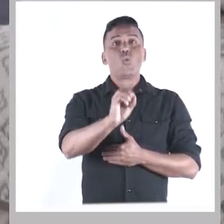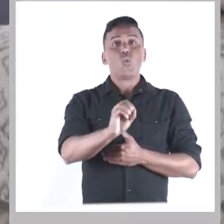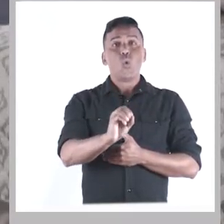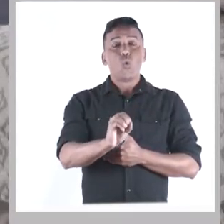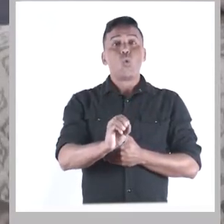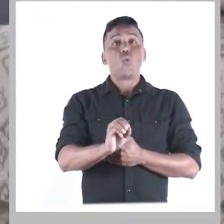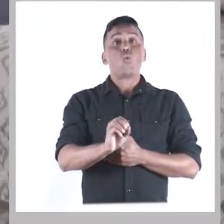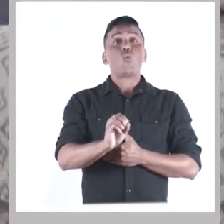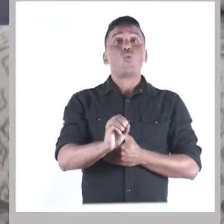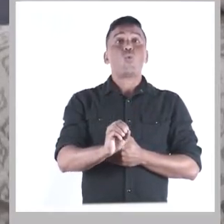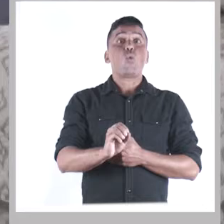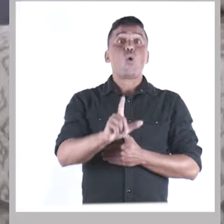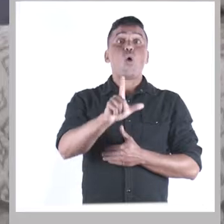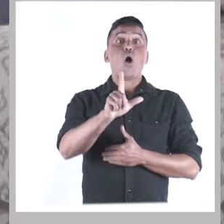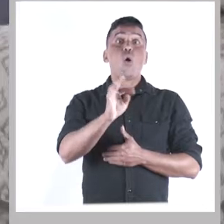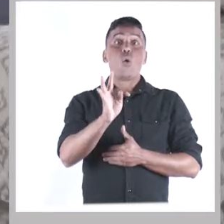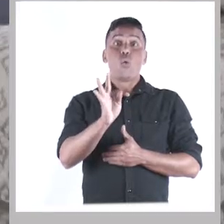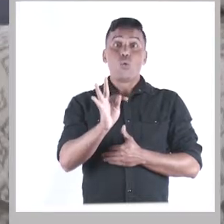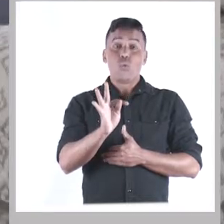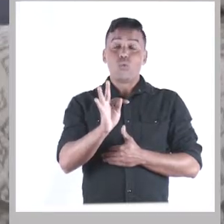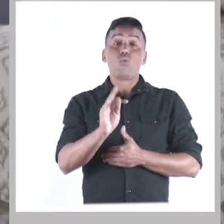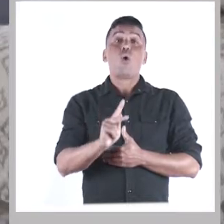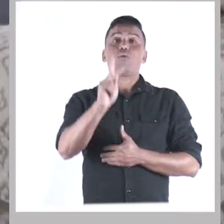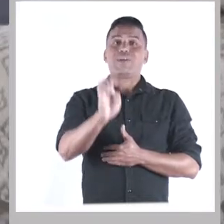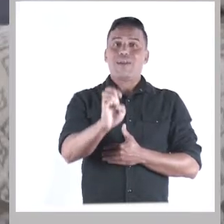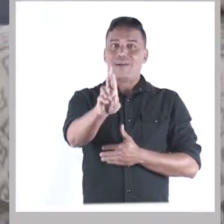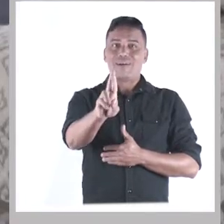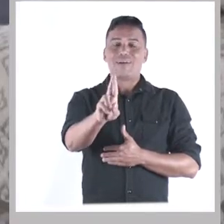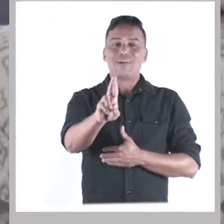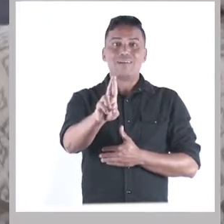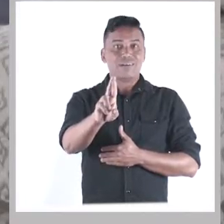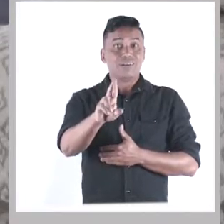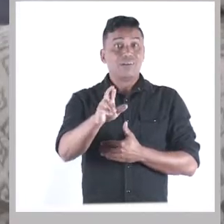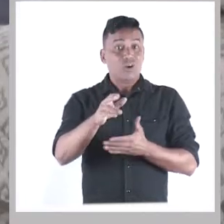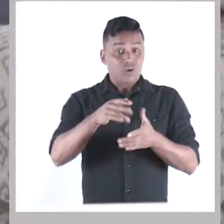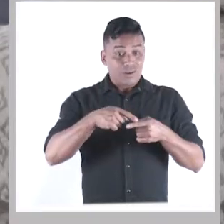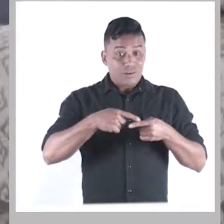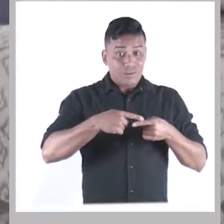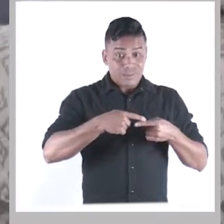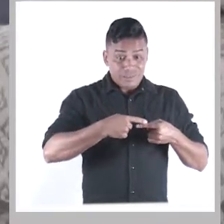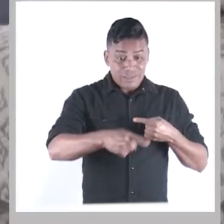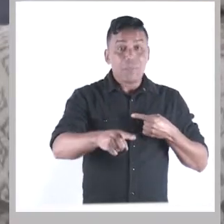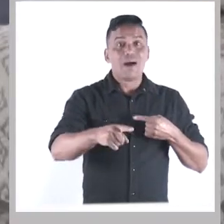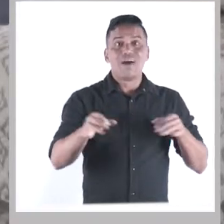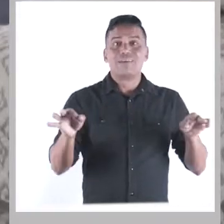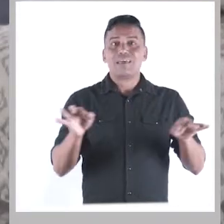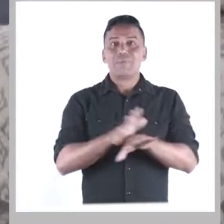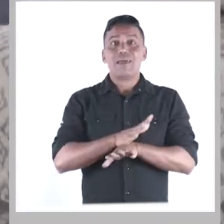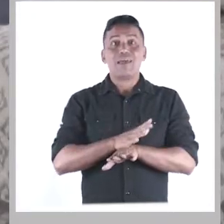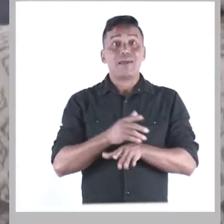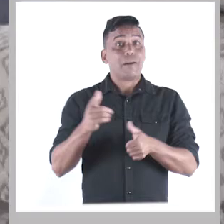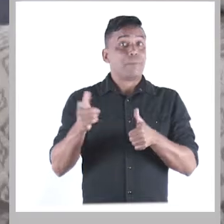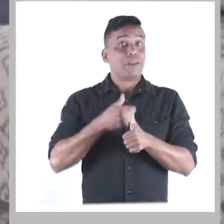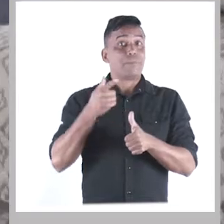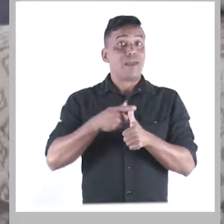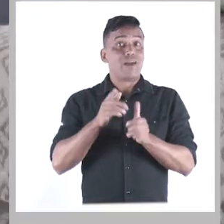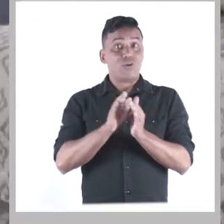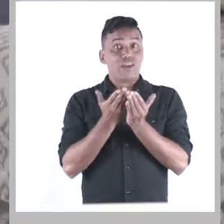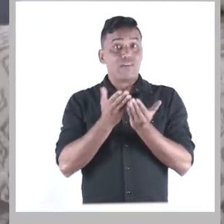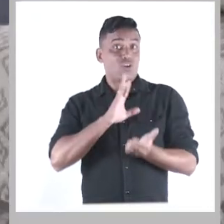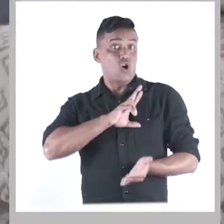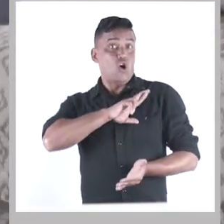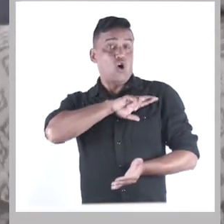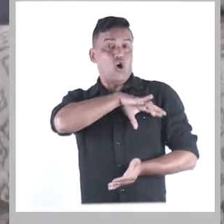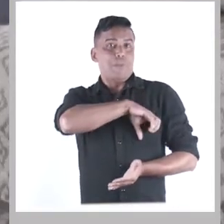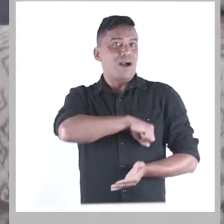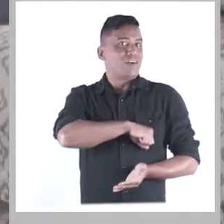Walker. E eu estou enlouquecida. Eu falei, gente, como que eu levei 55 anos para ler Alice Walker? Eu terminei essa semana o primeiro romance